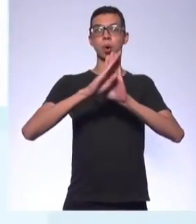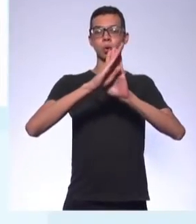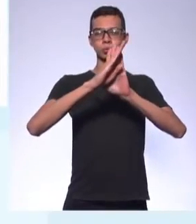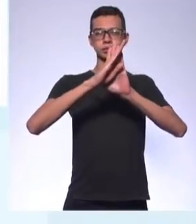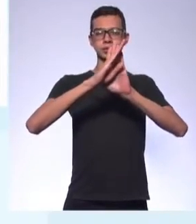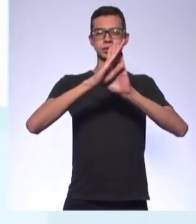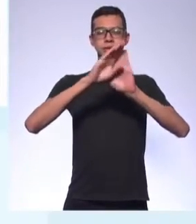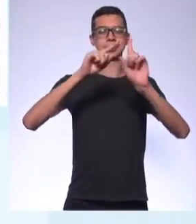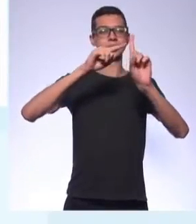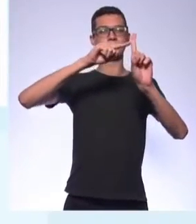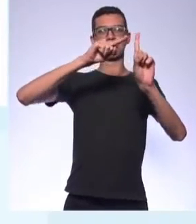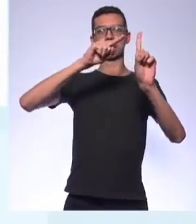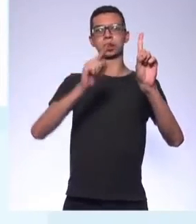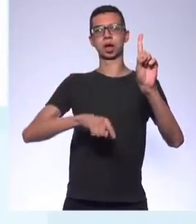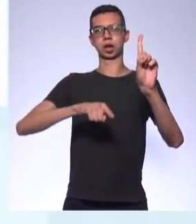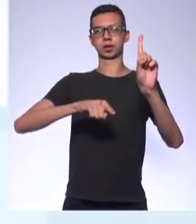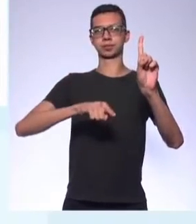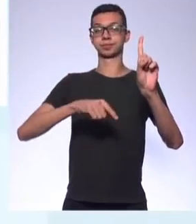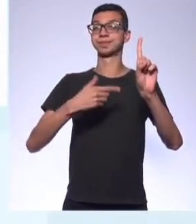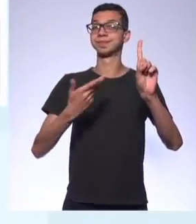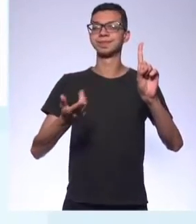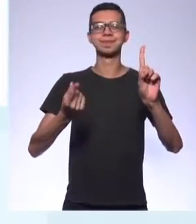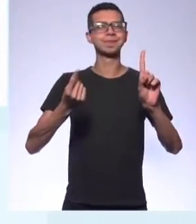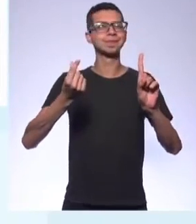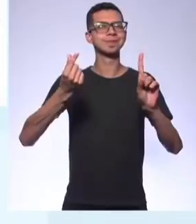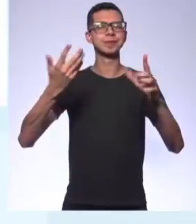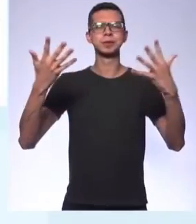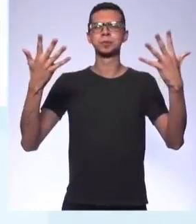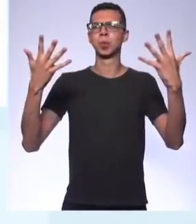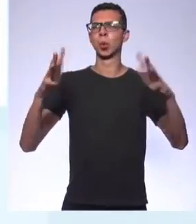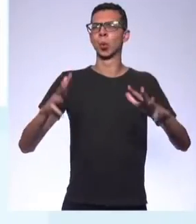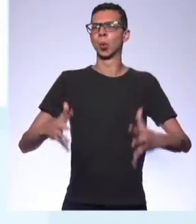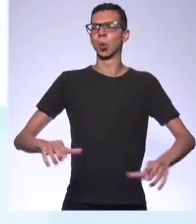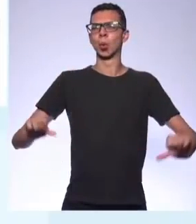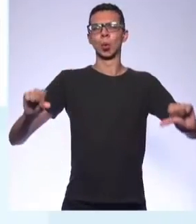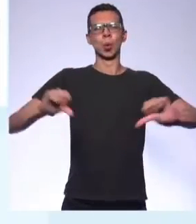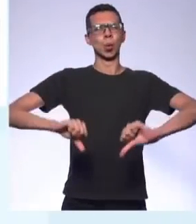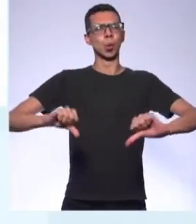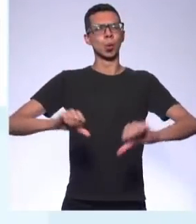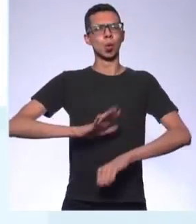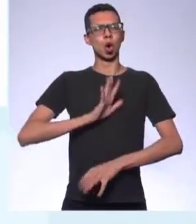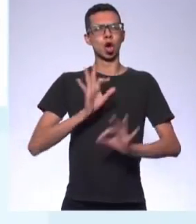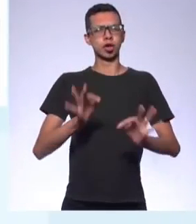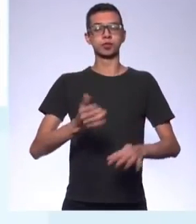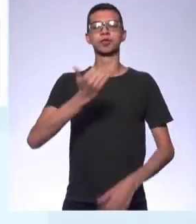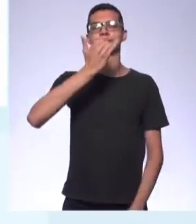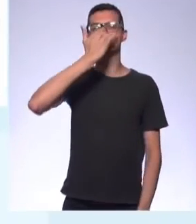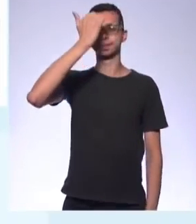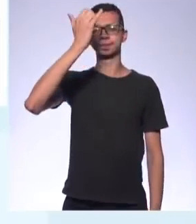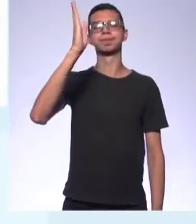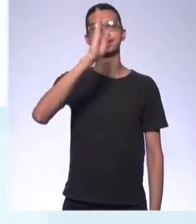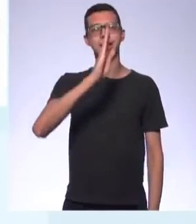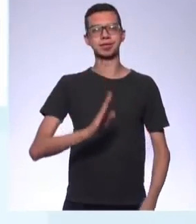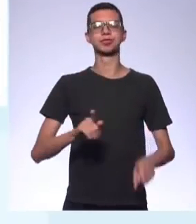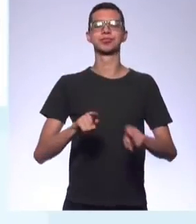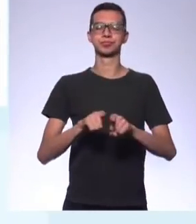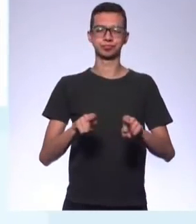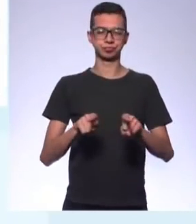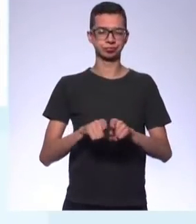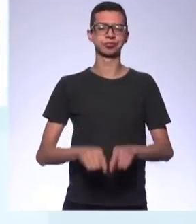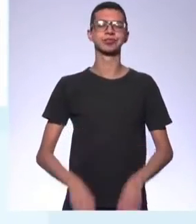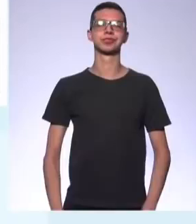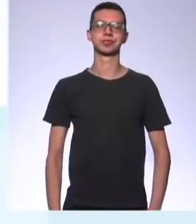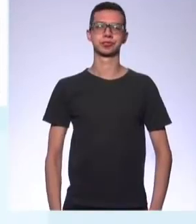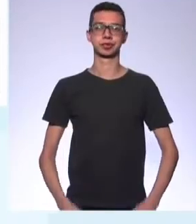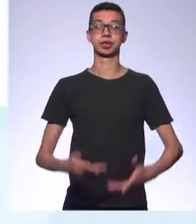Isso gerou uma crise terrível, teve consequências também no Brasil. E aí é uma das